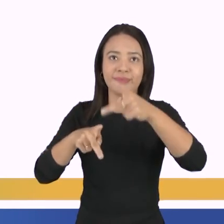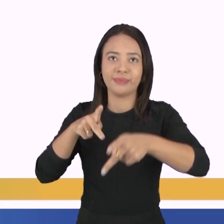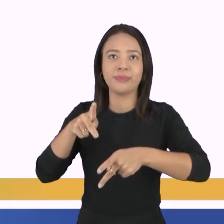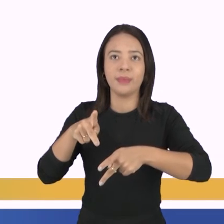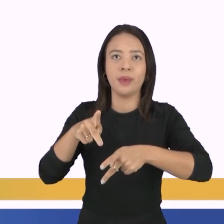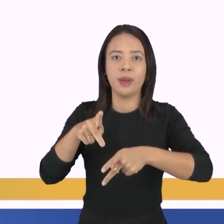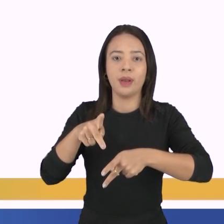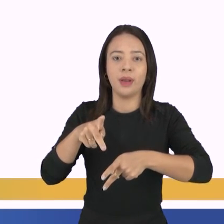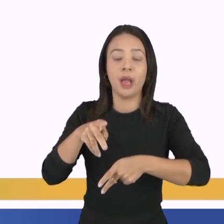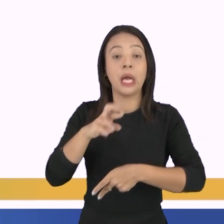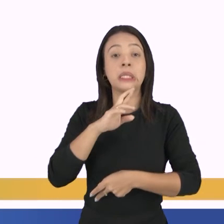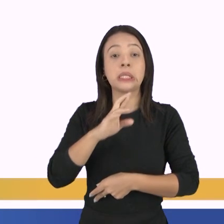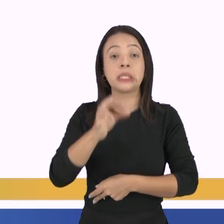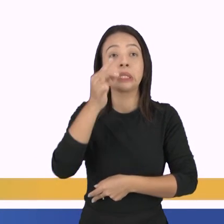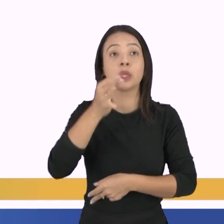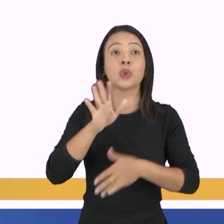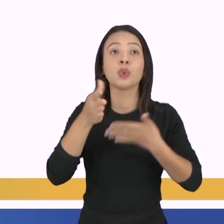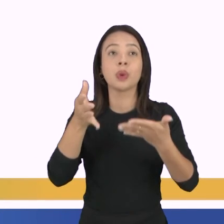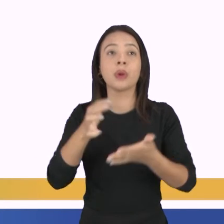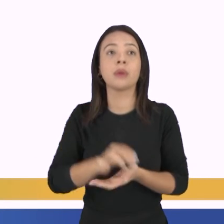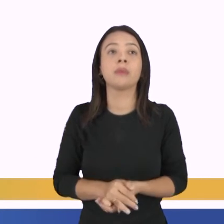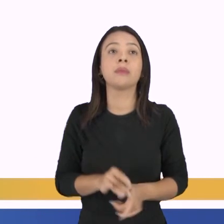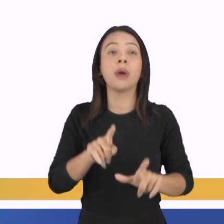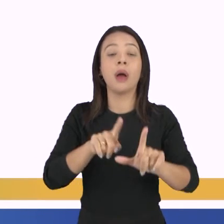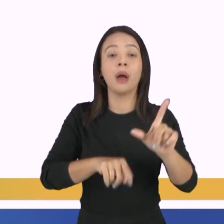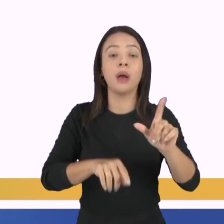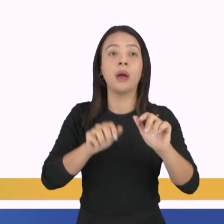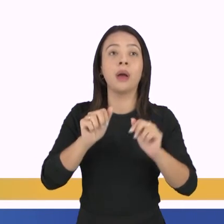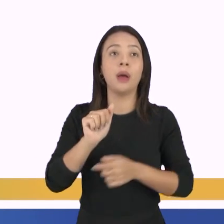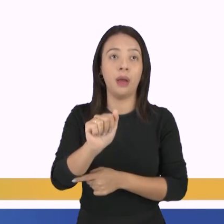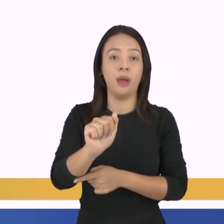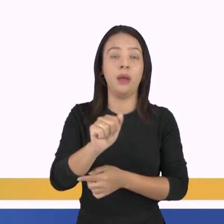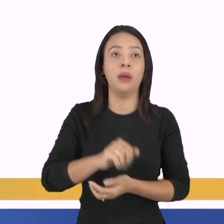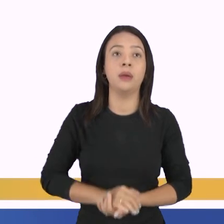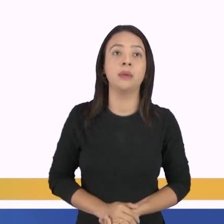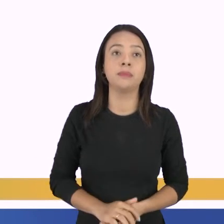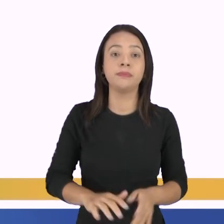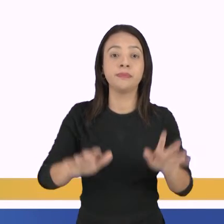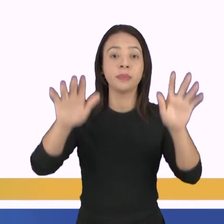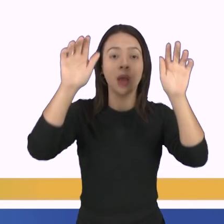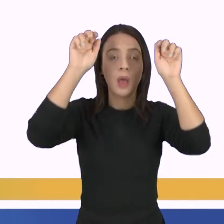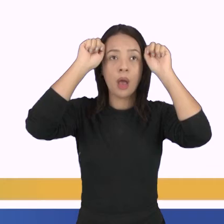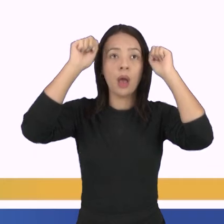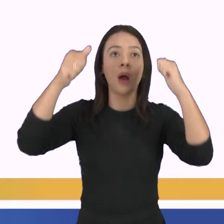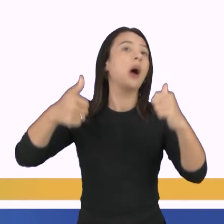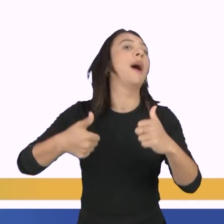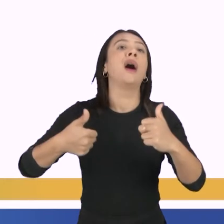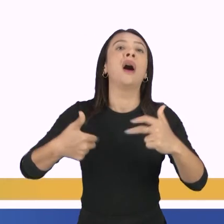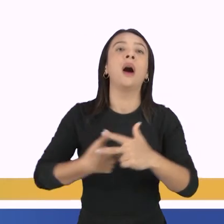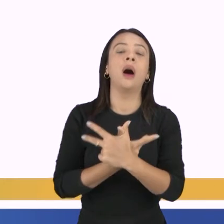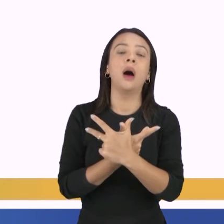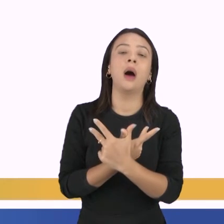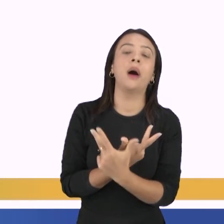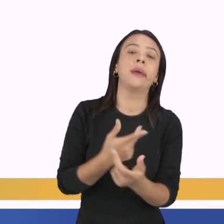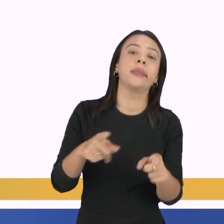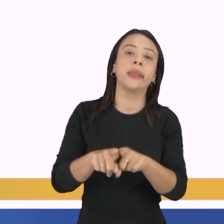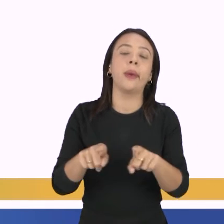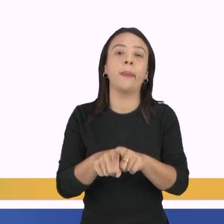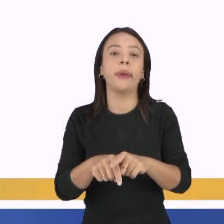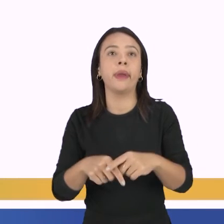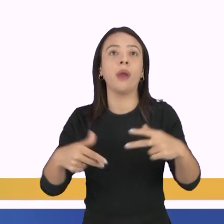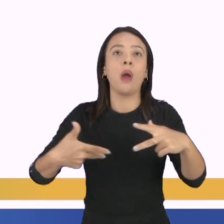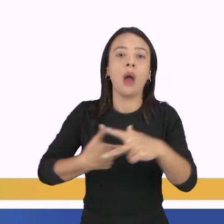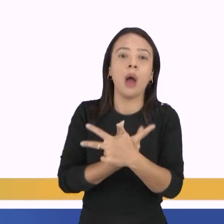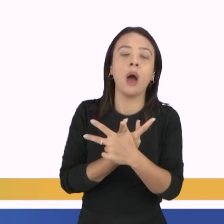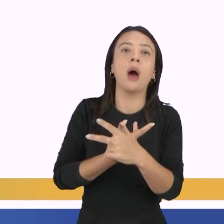pré-colombianos, podemos afirmar que, letra A, astecas, maias e incas possuíam culturas bem similares?